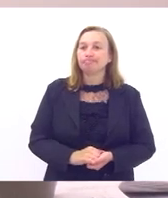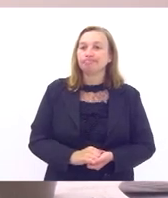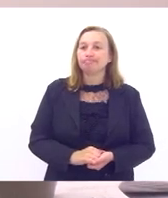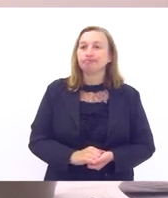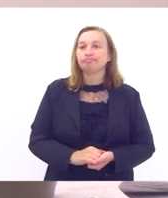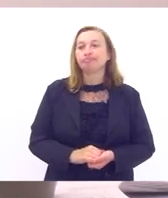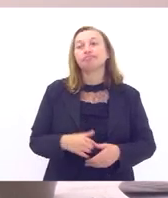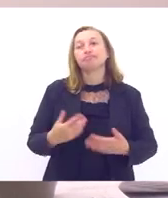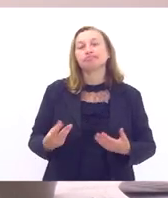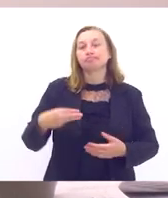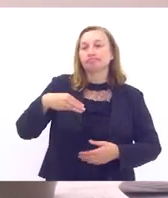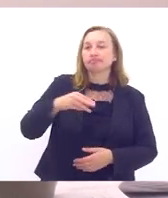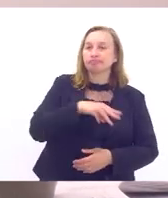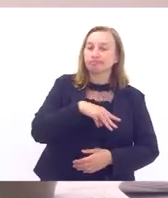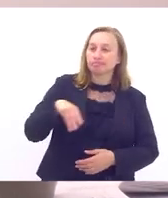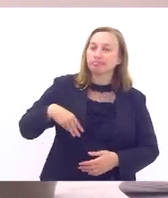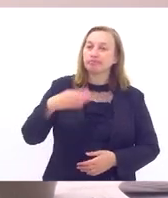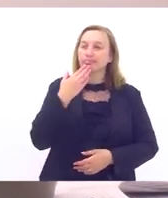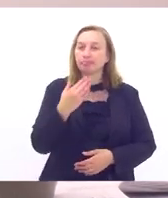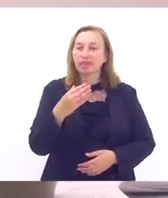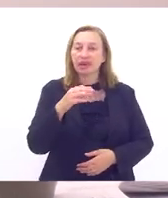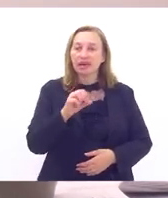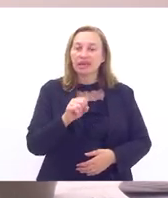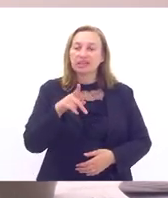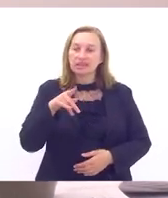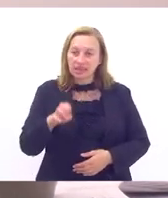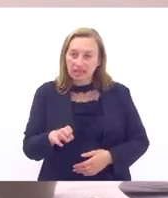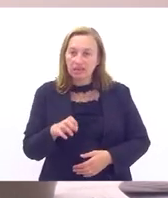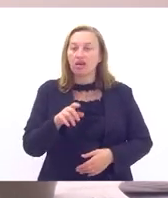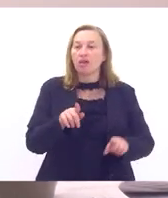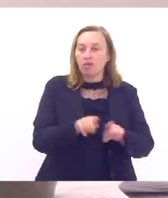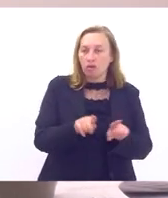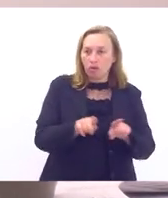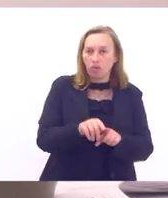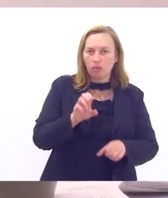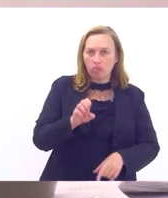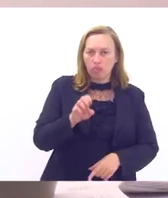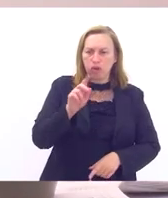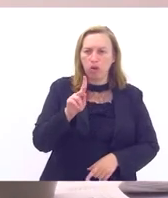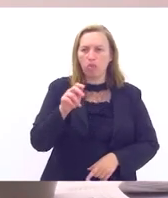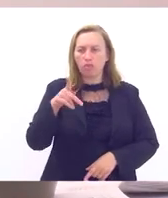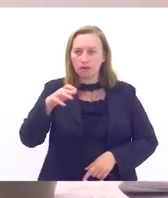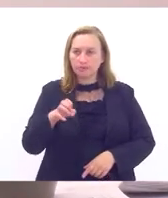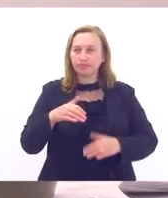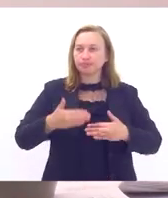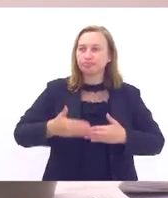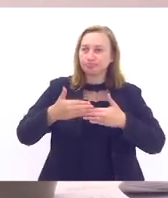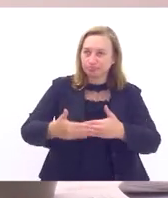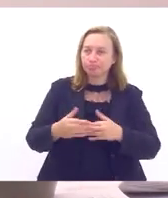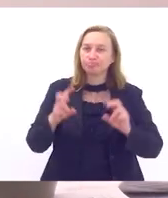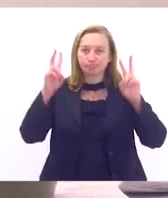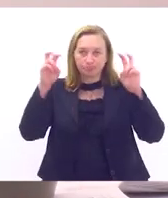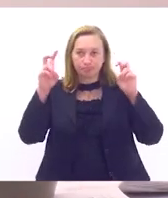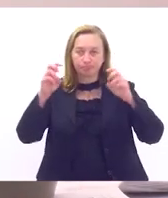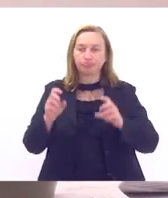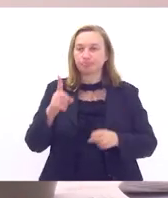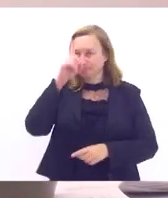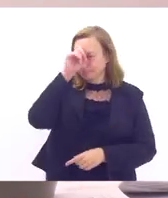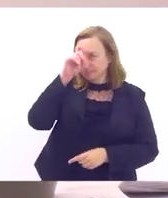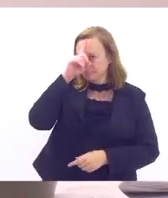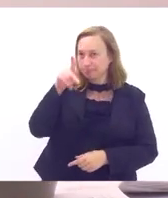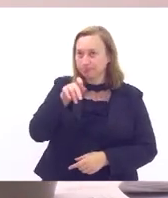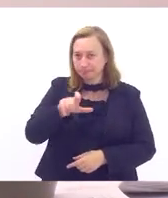então, o Ministério Público pede à SES e à SEAP informações sobre os avanços das tratativas sobre, afinal de contas, quem gere o Hospital